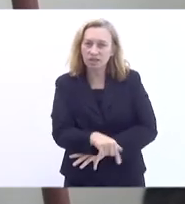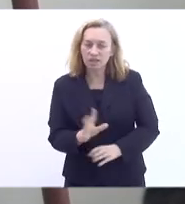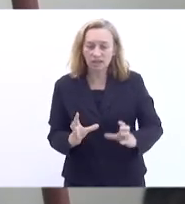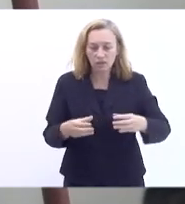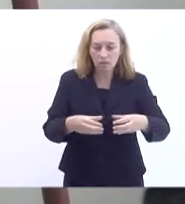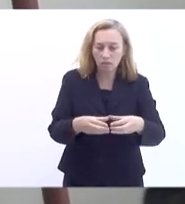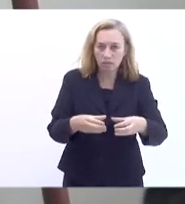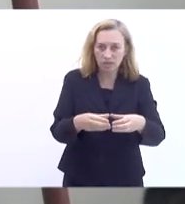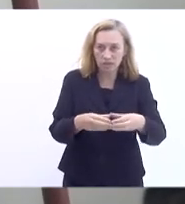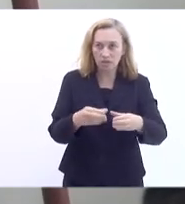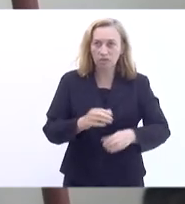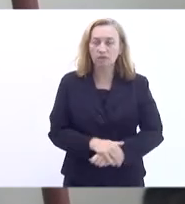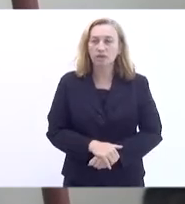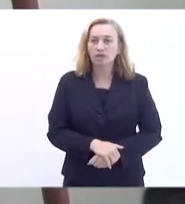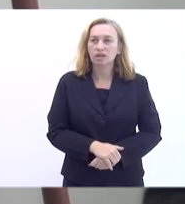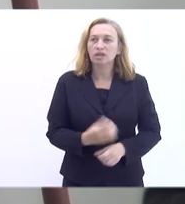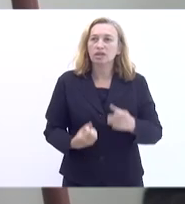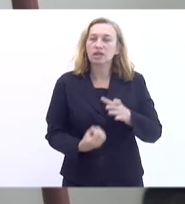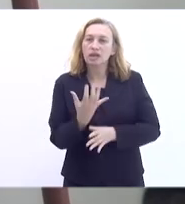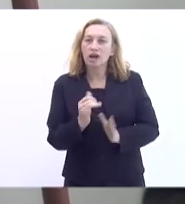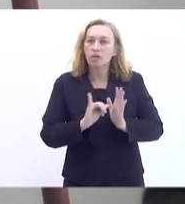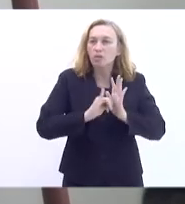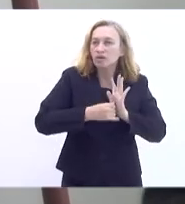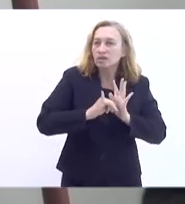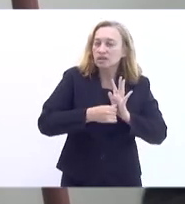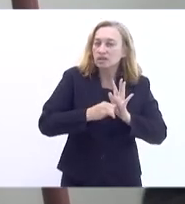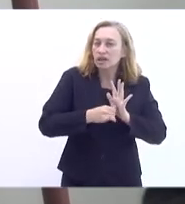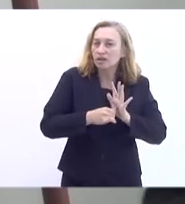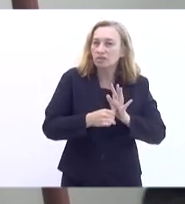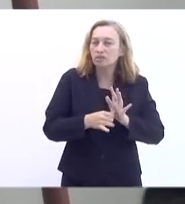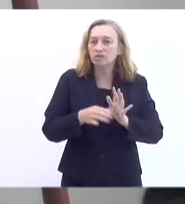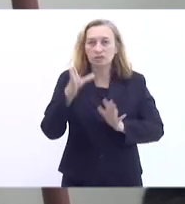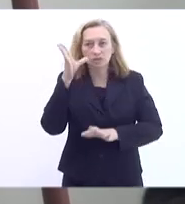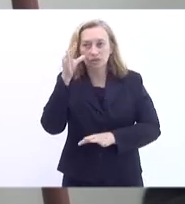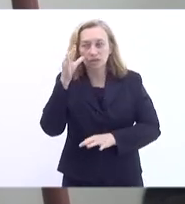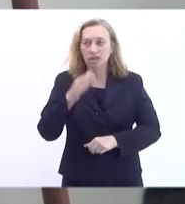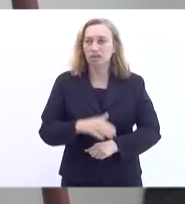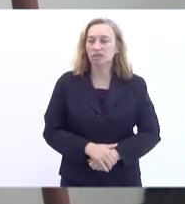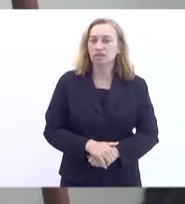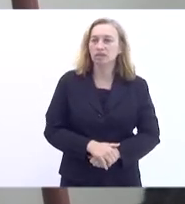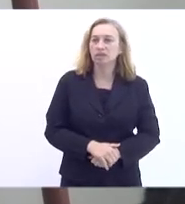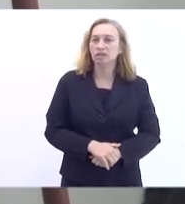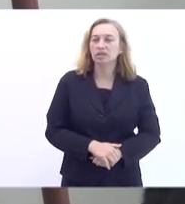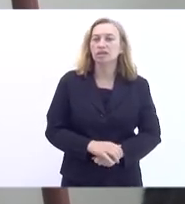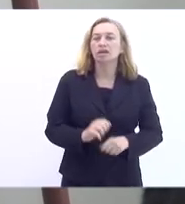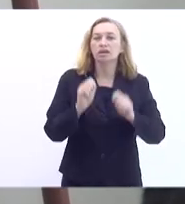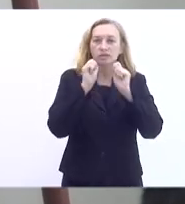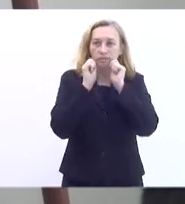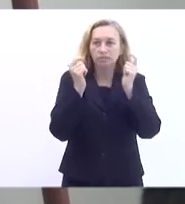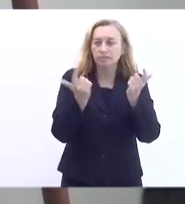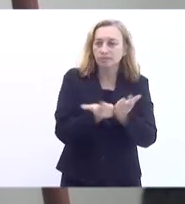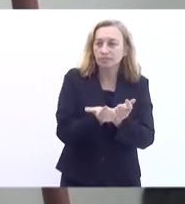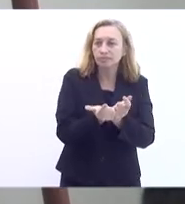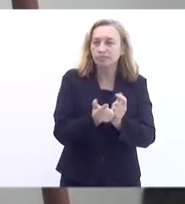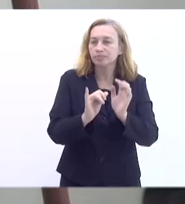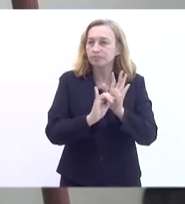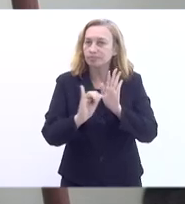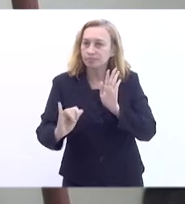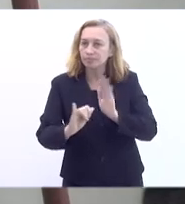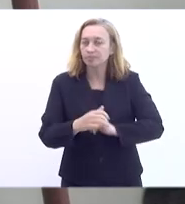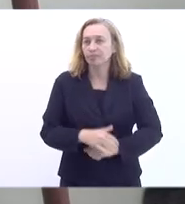no da comissão de criar um edital de manifestação de interesse não Assembleia Legislativa publicou no Diário Oficial